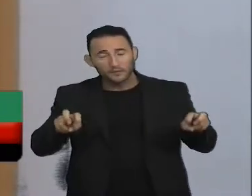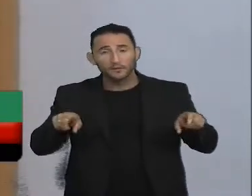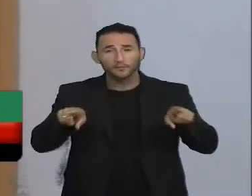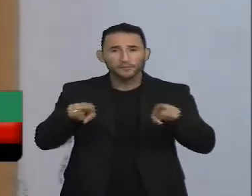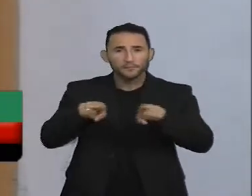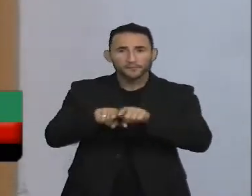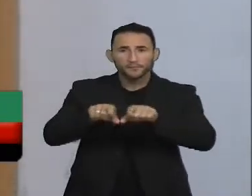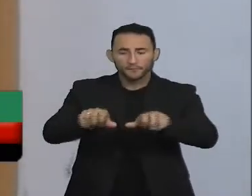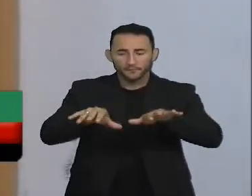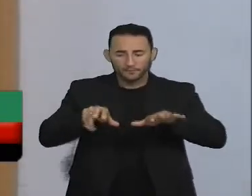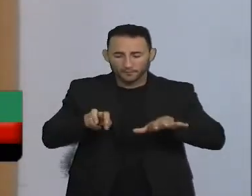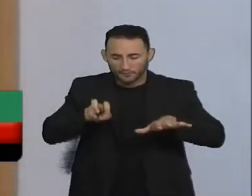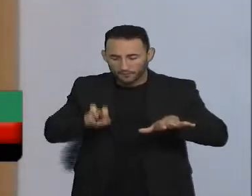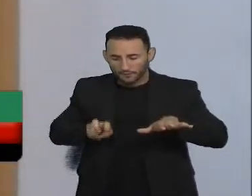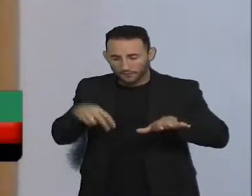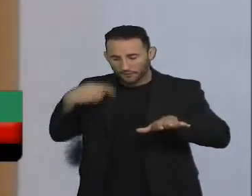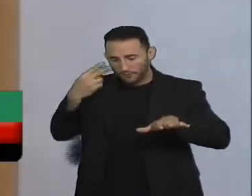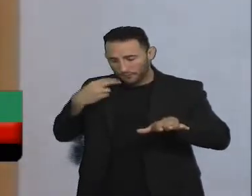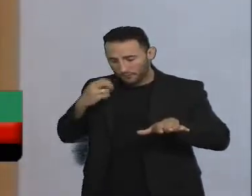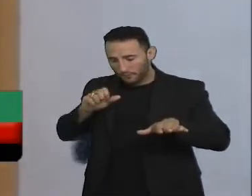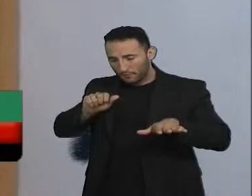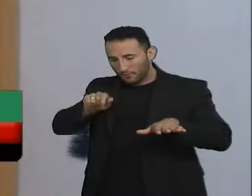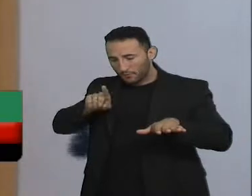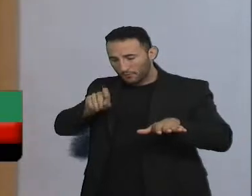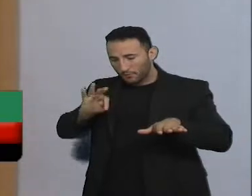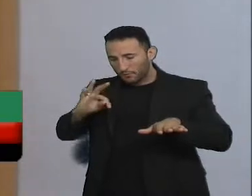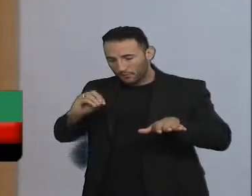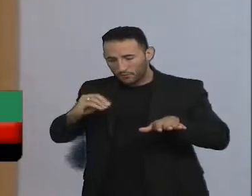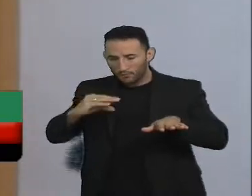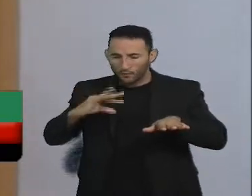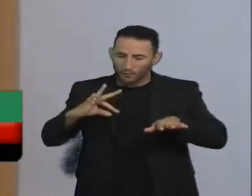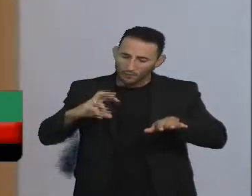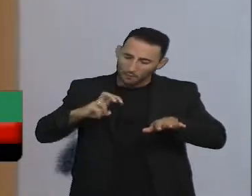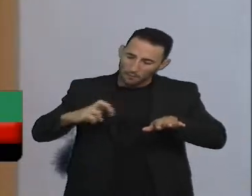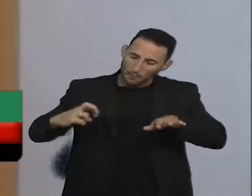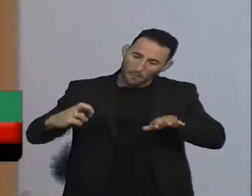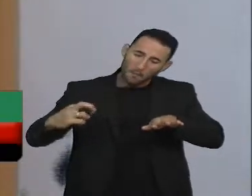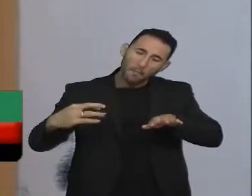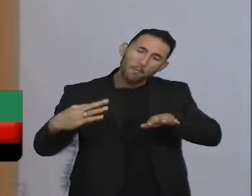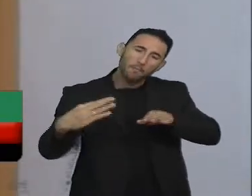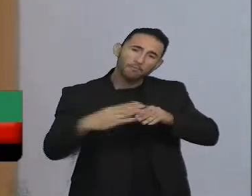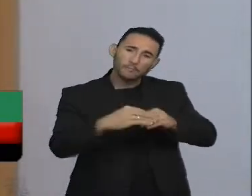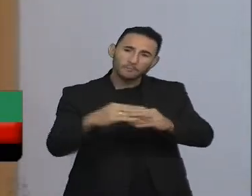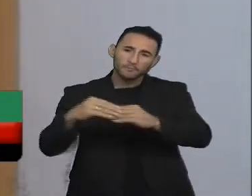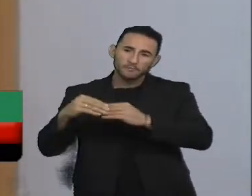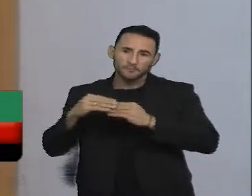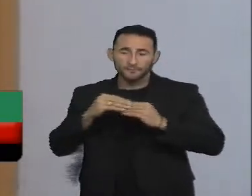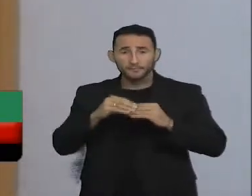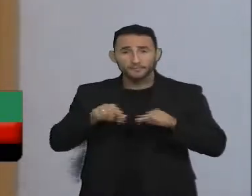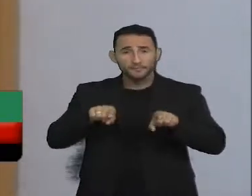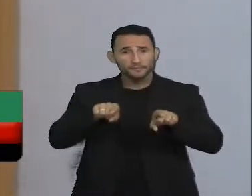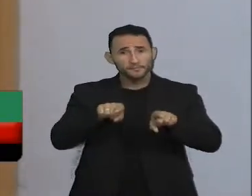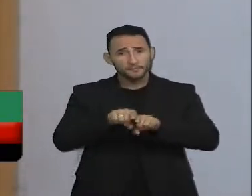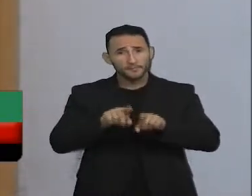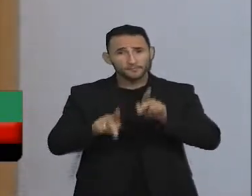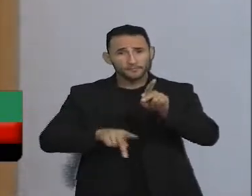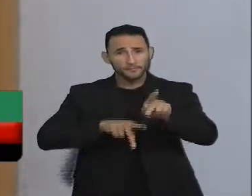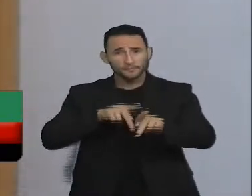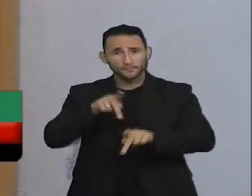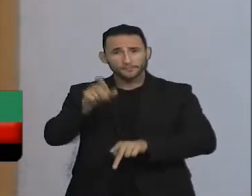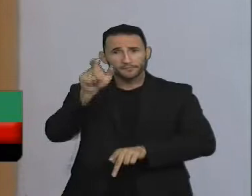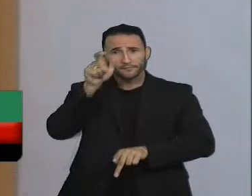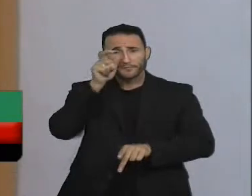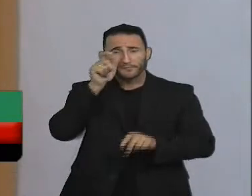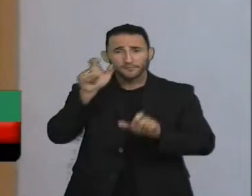Adalto, saúdo também todos os demais vereadores. Quero me dirigir também ao público que está acompanhando essa sessão aqui de